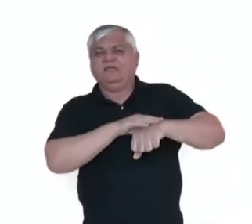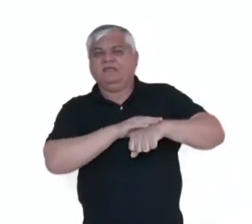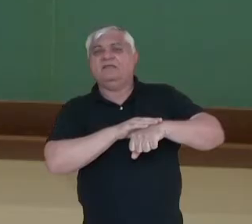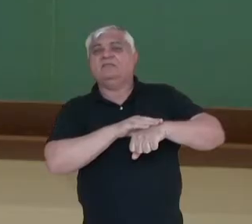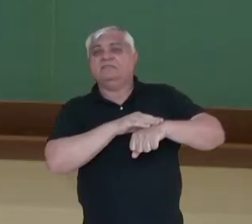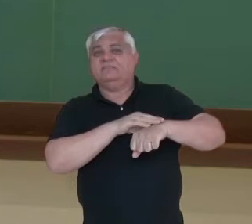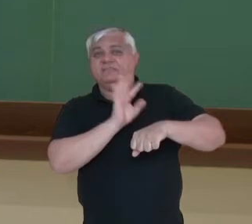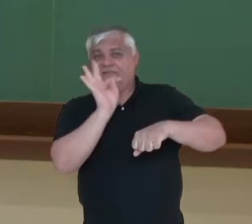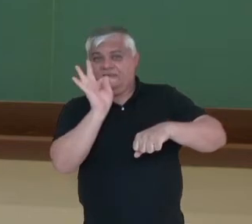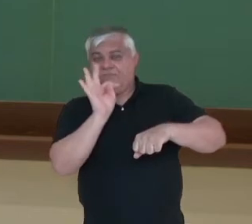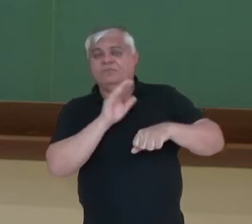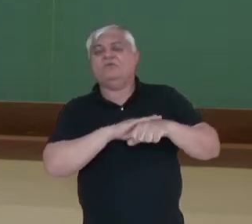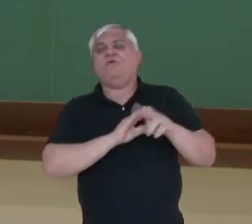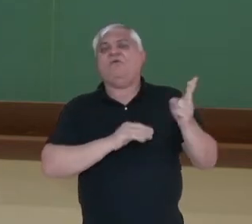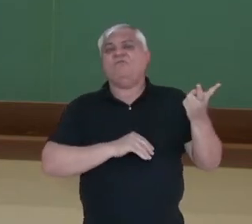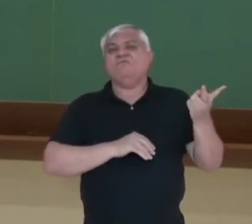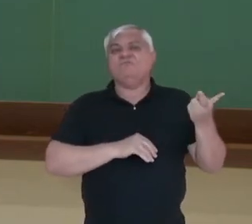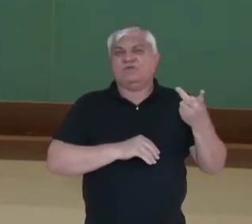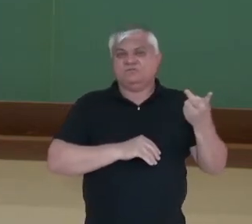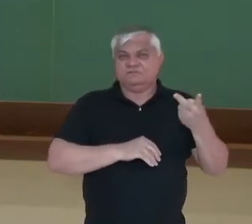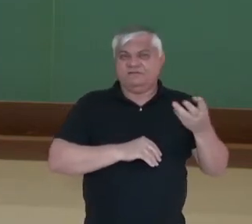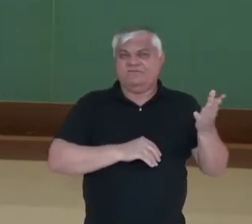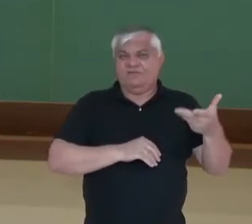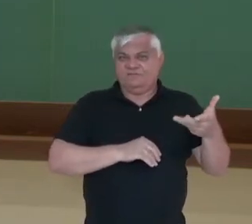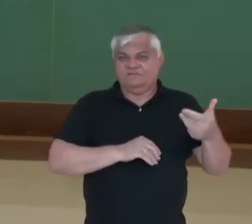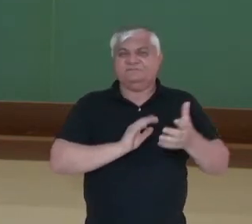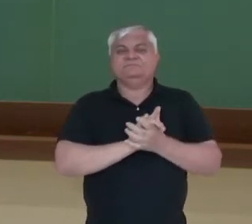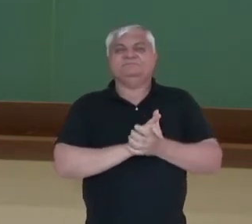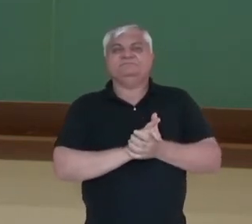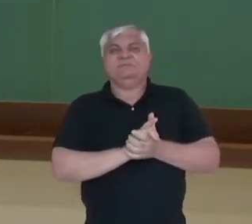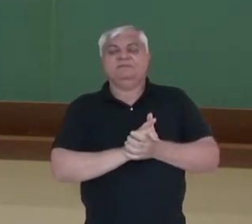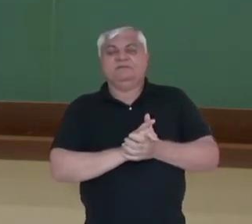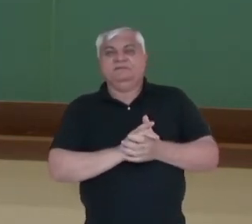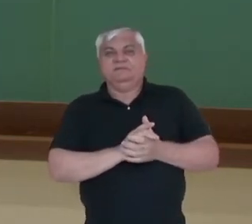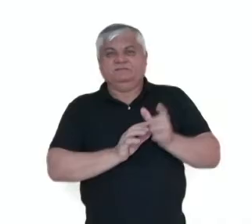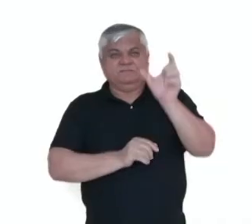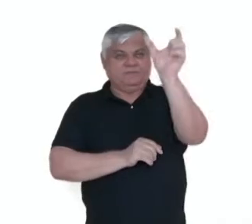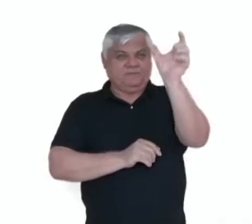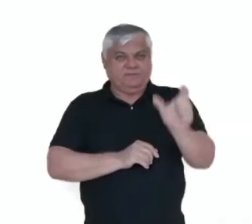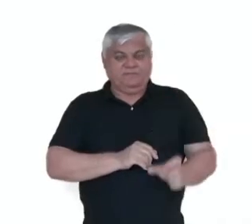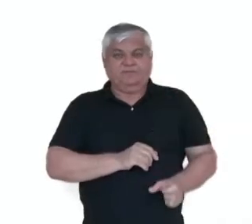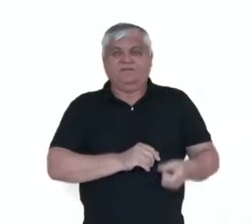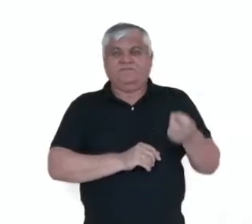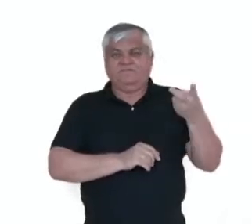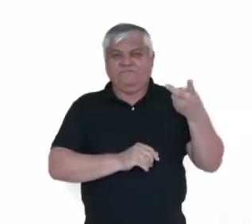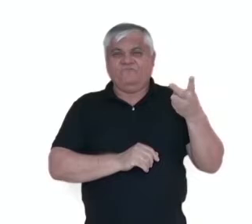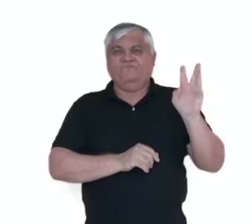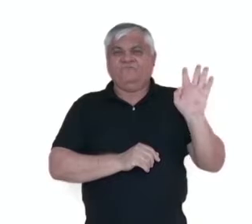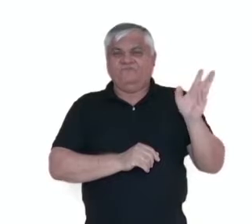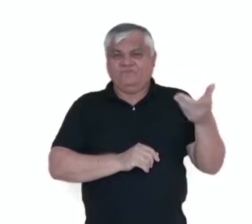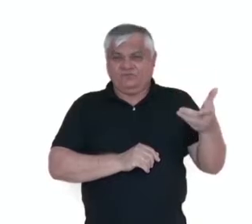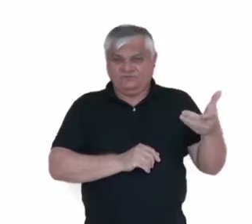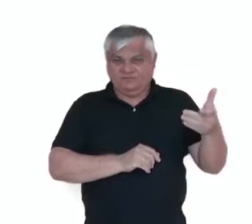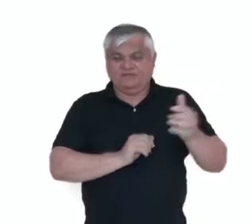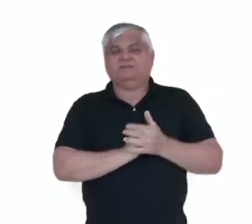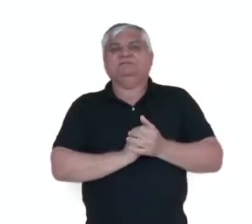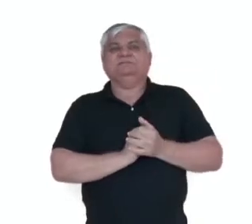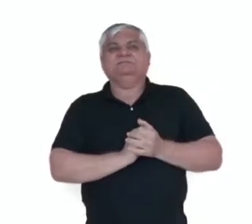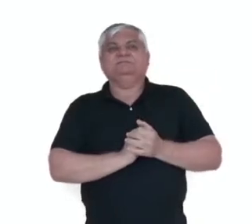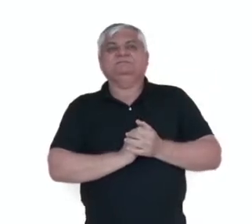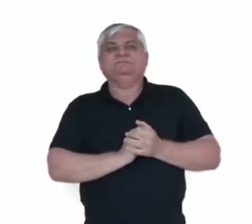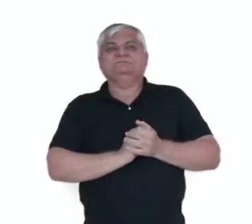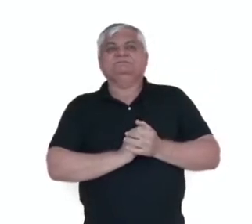atenção aqui na tabela, ó. A primeira coluna indica a velocidade em metros por segundo,